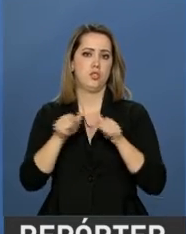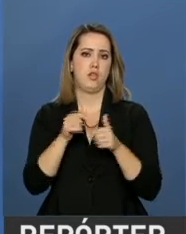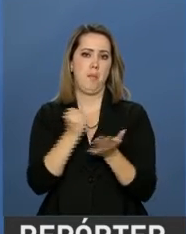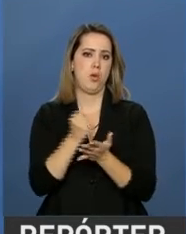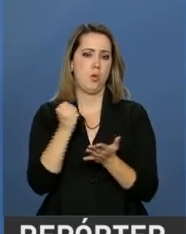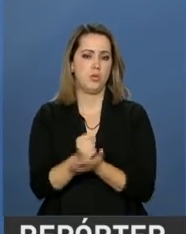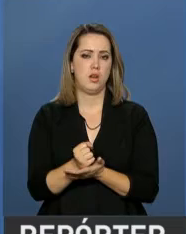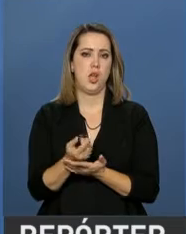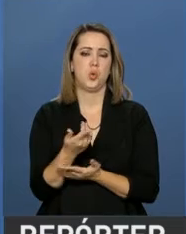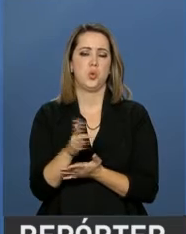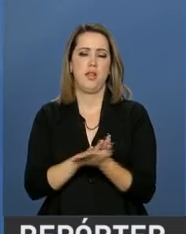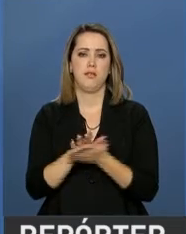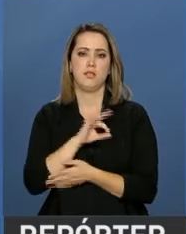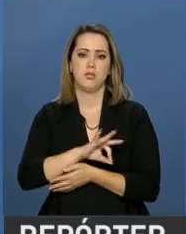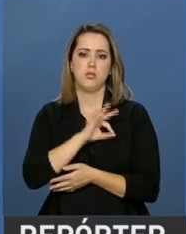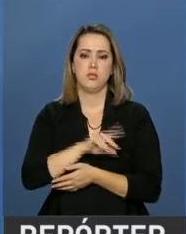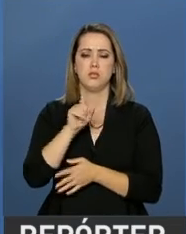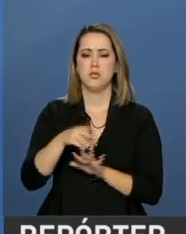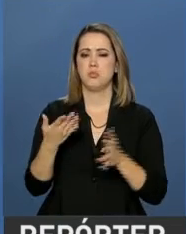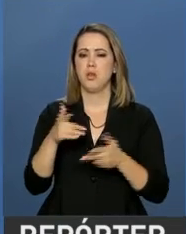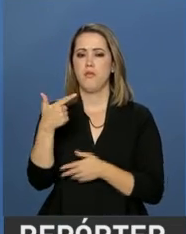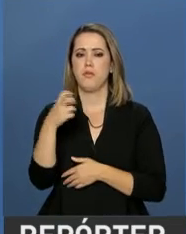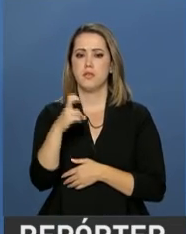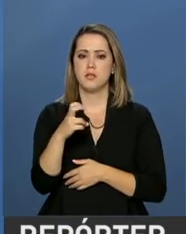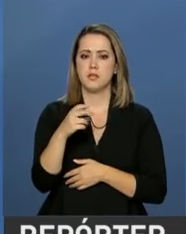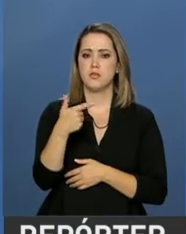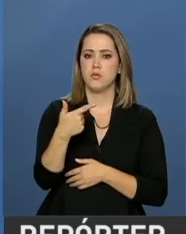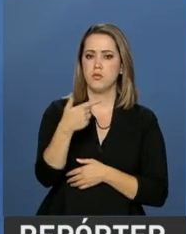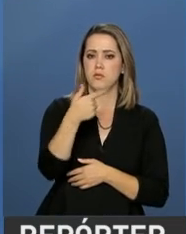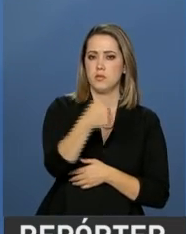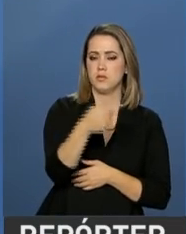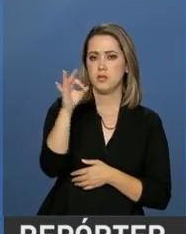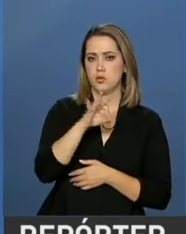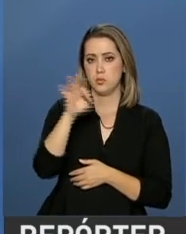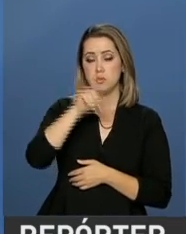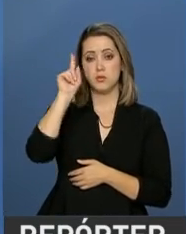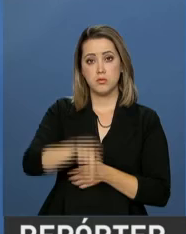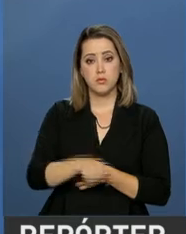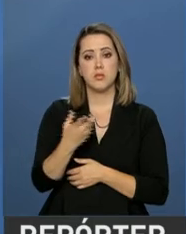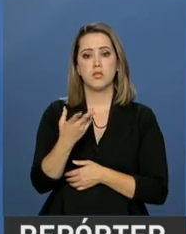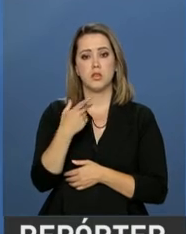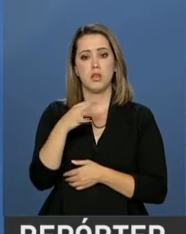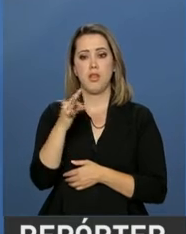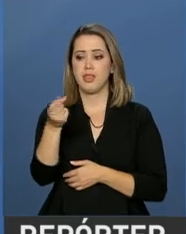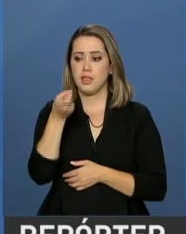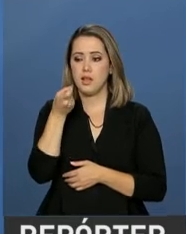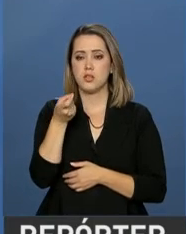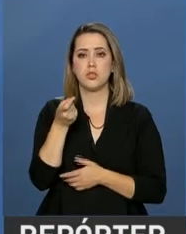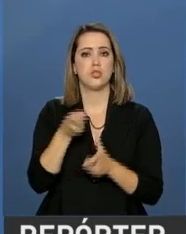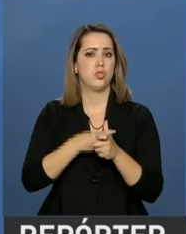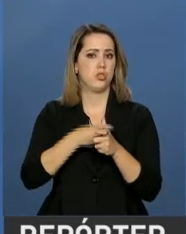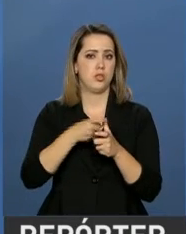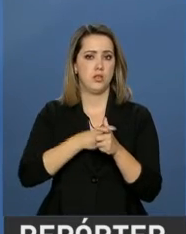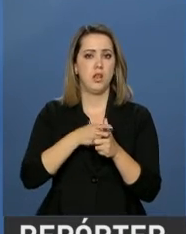não tem renda formal e foi em torno de 25 27% que será exatamente a taxa inadimplência